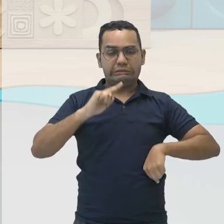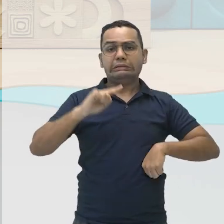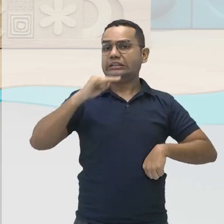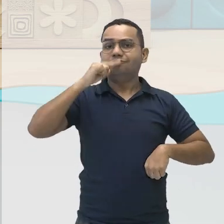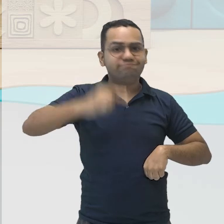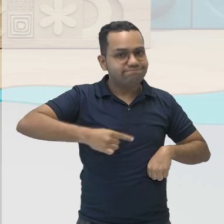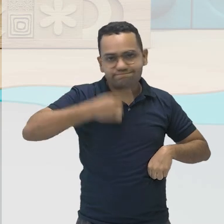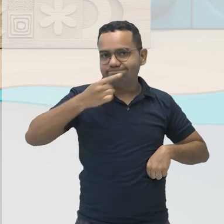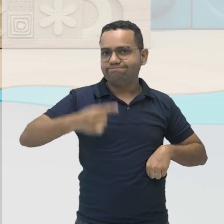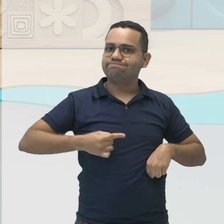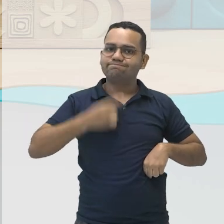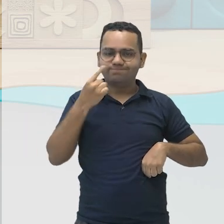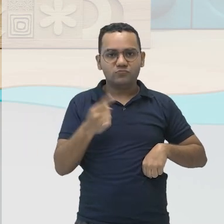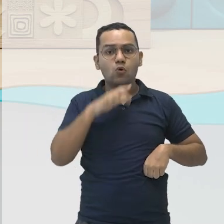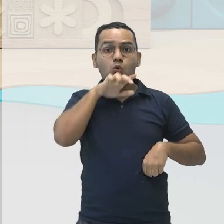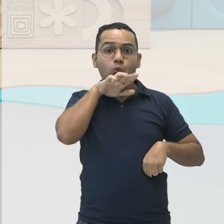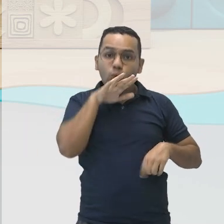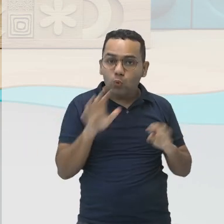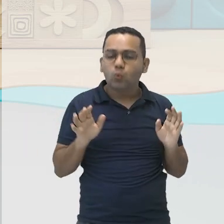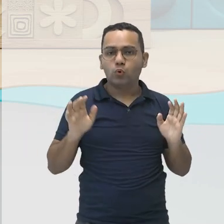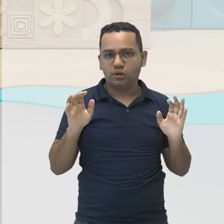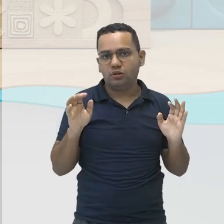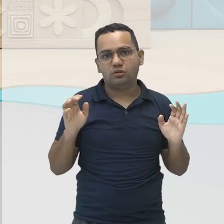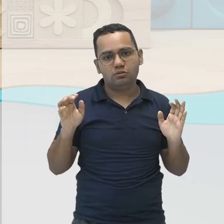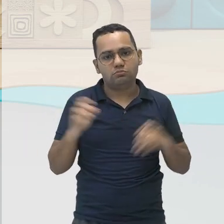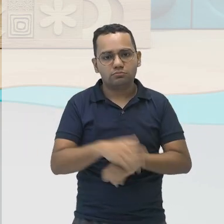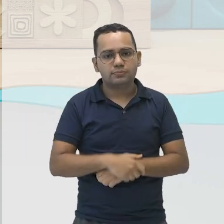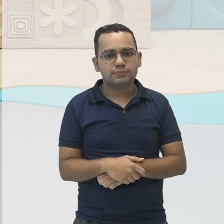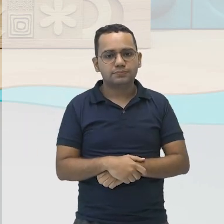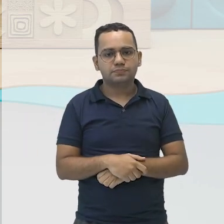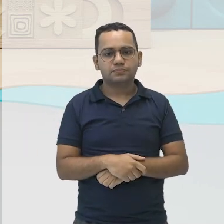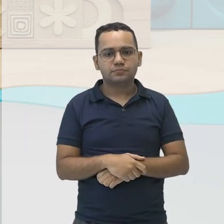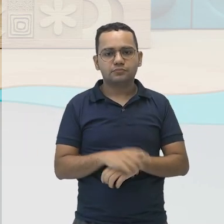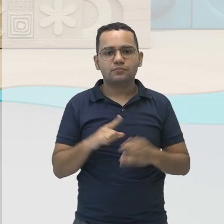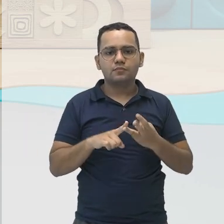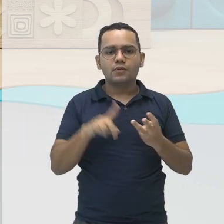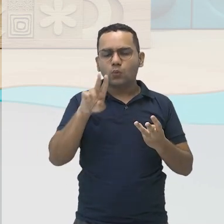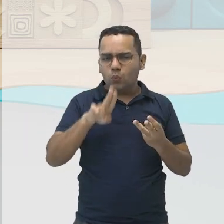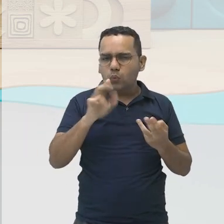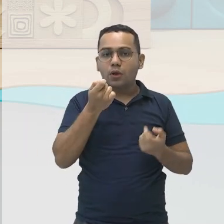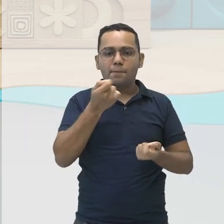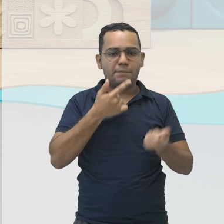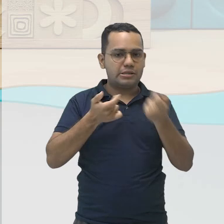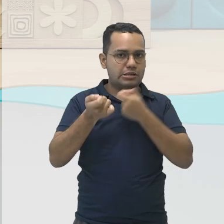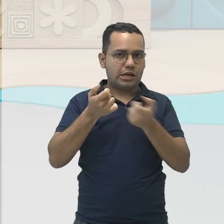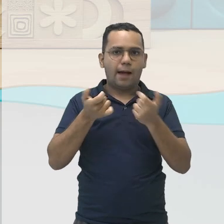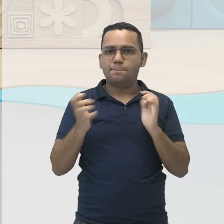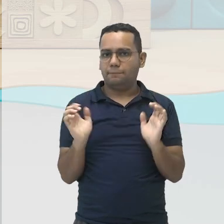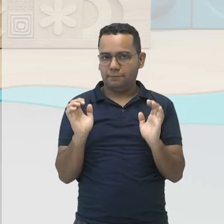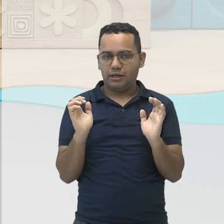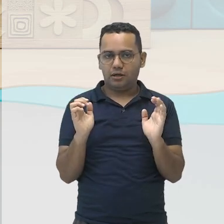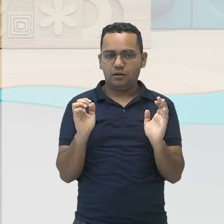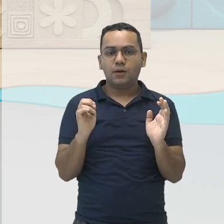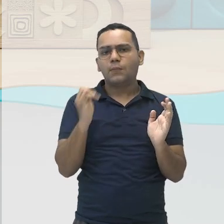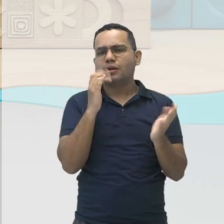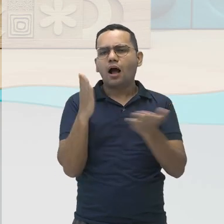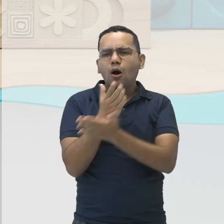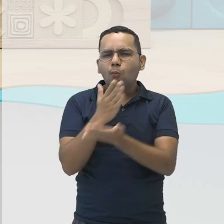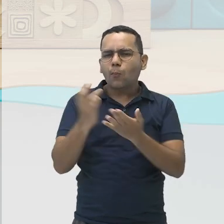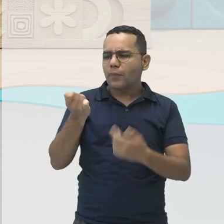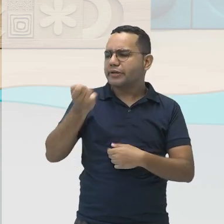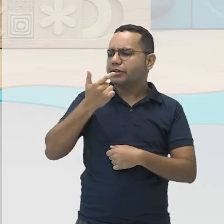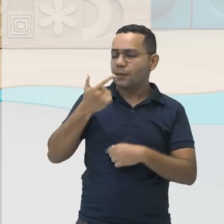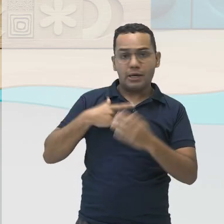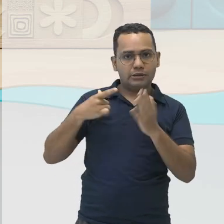causa, né, para essa cãibra acontecer. O uso de medicamentos, ou seja, o efeito colateral de certos